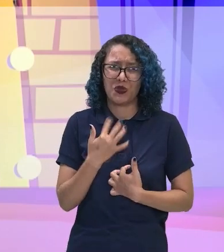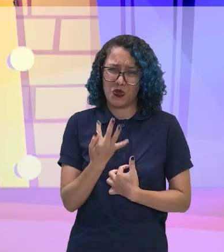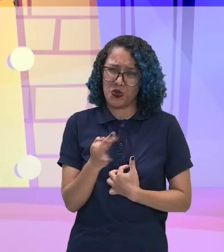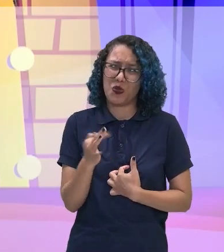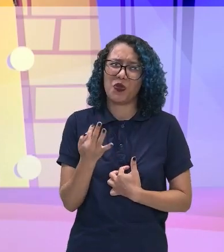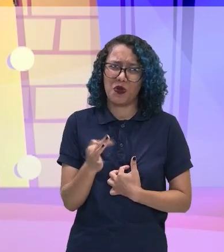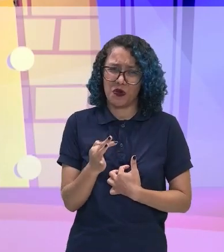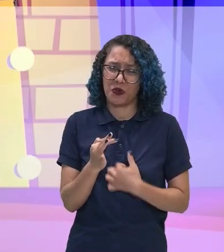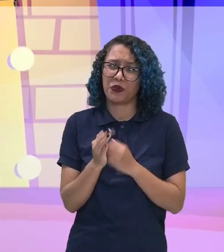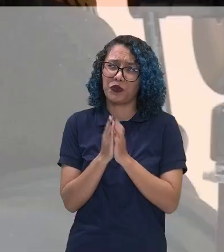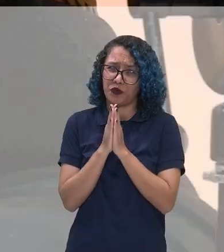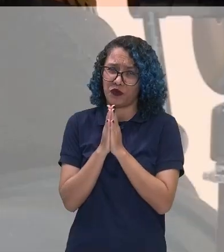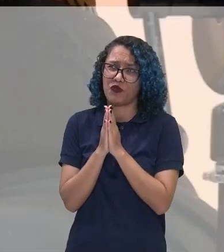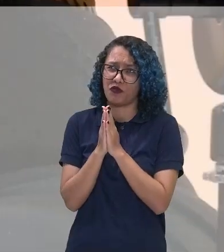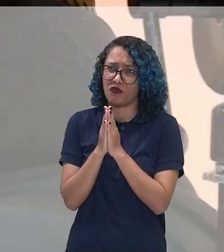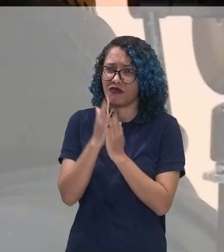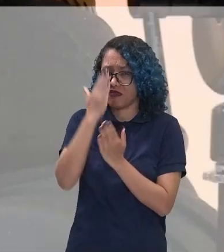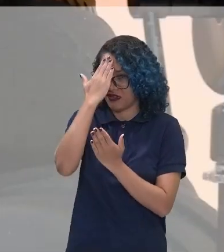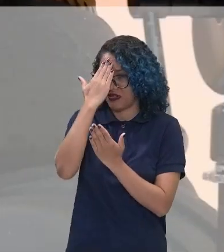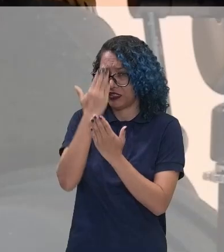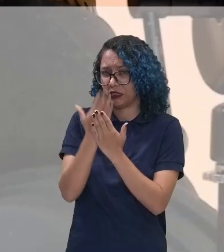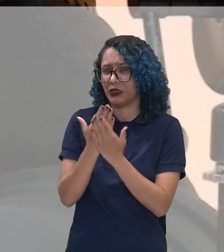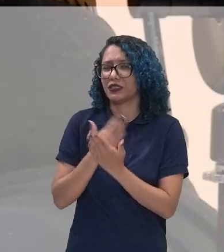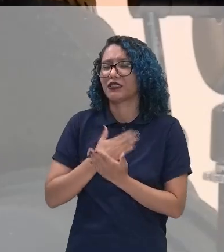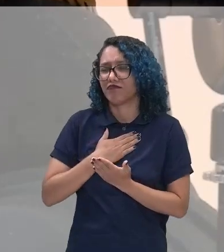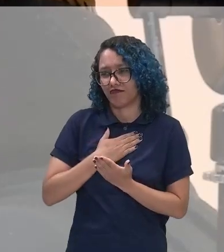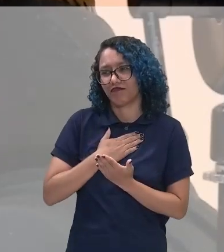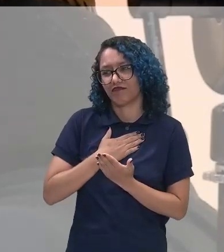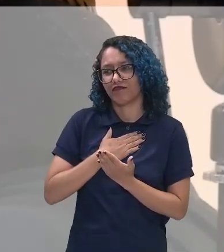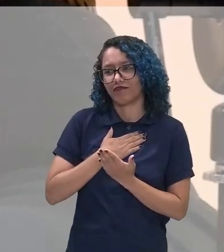favor, acredita em